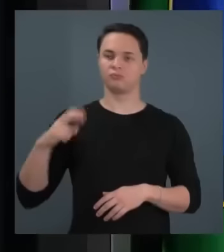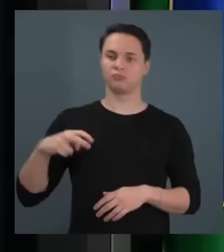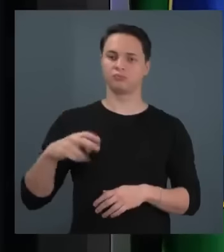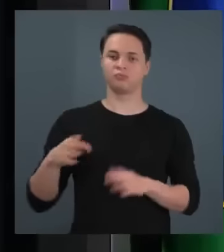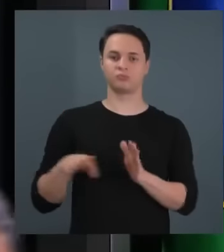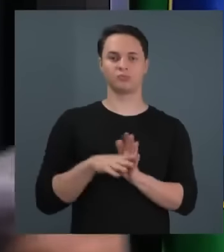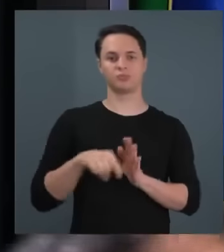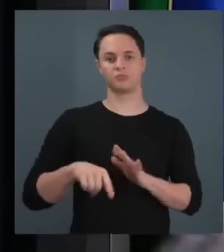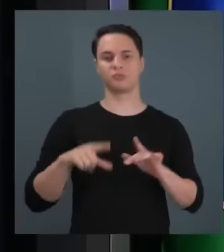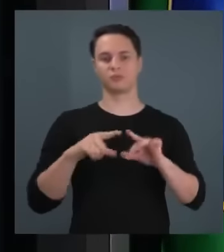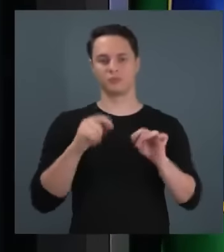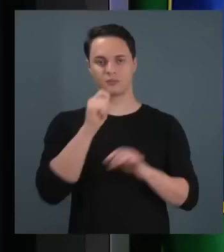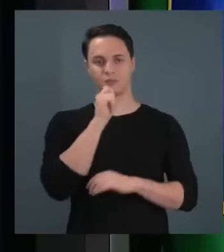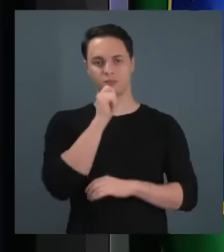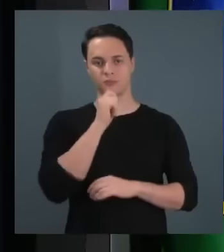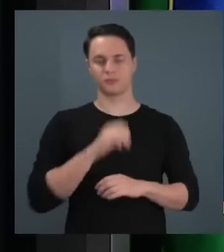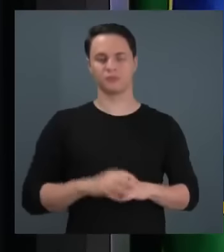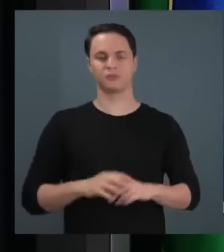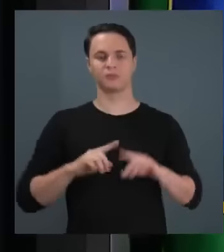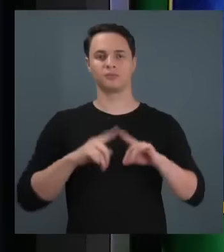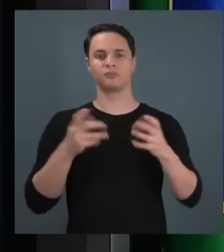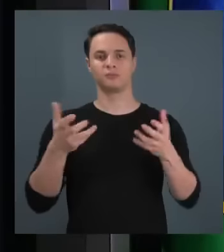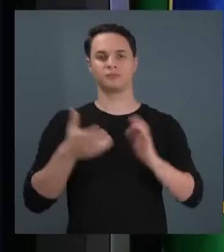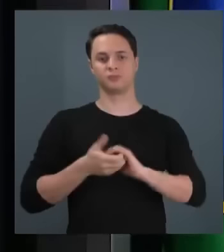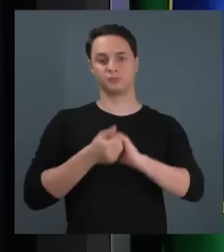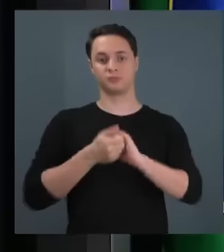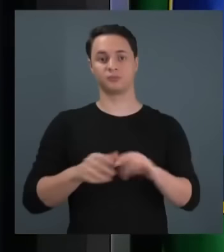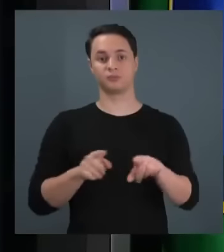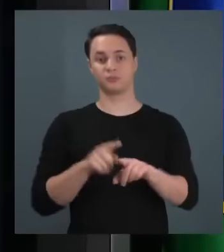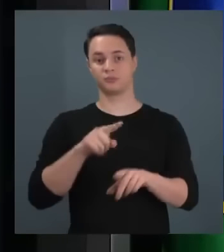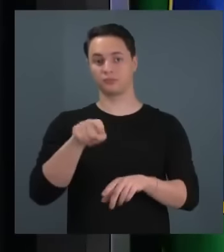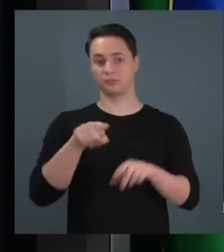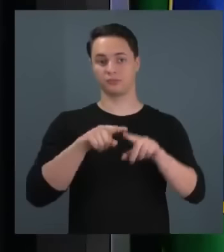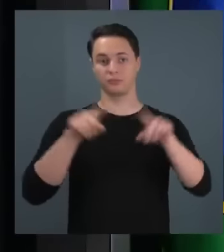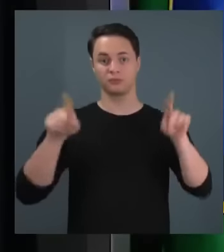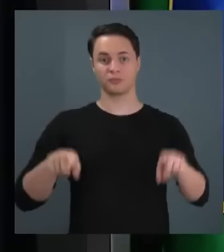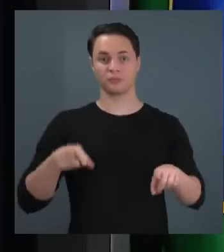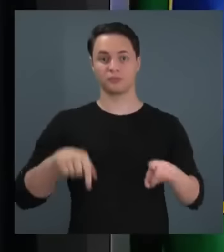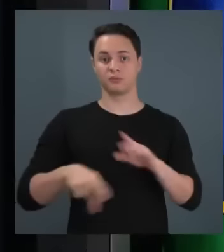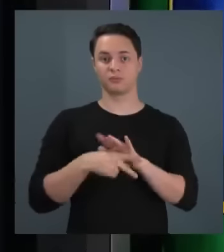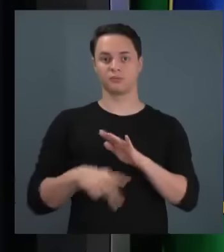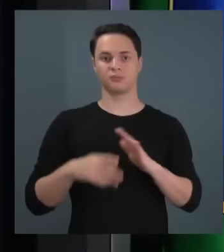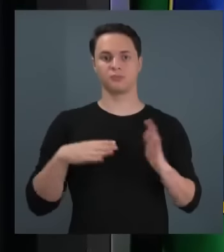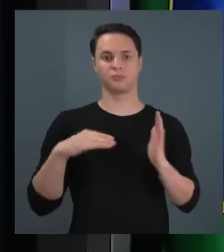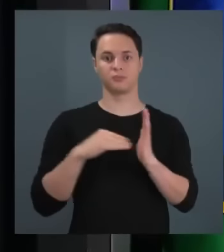Brasília. Mas eu quero saudar também os funcionários dessa casa, assessores,